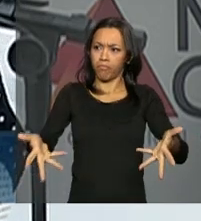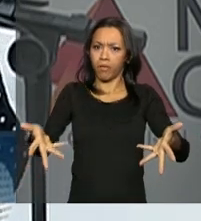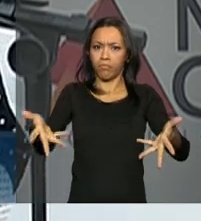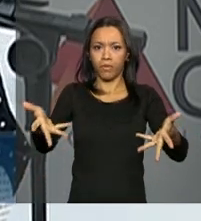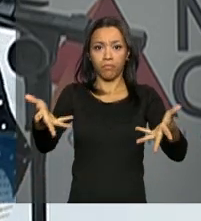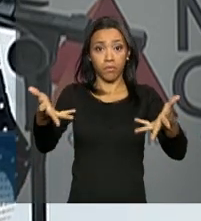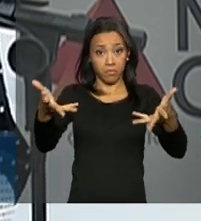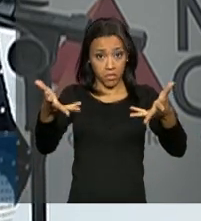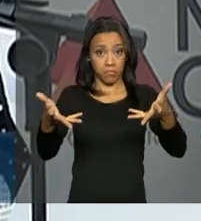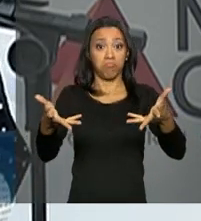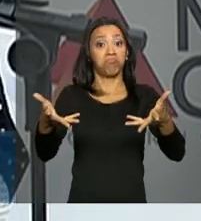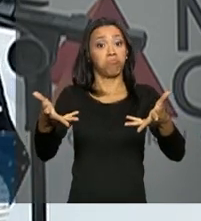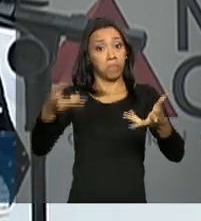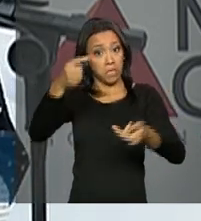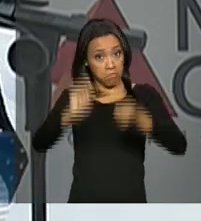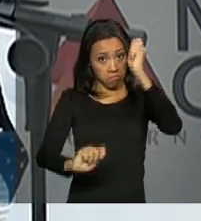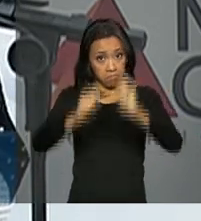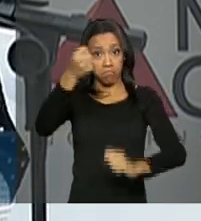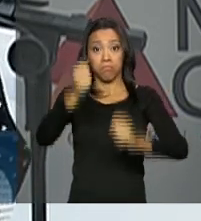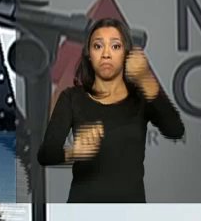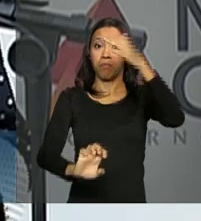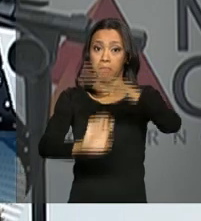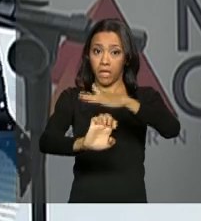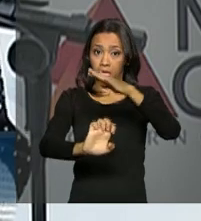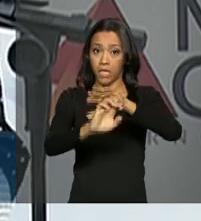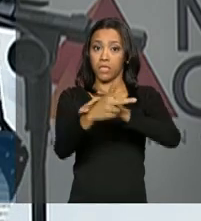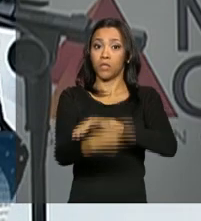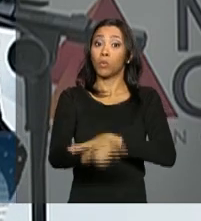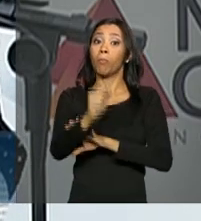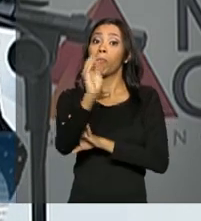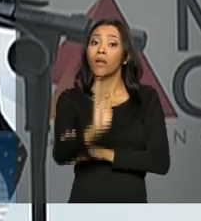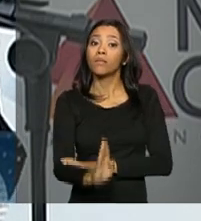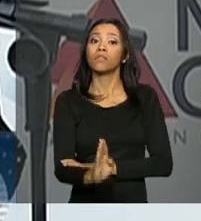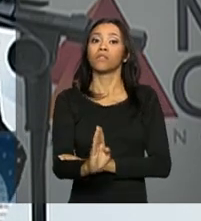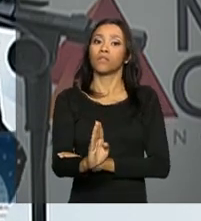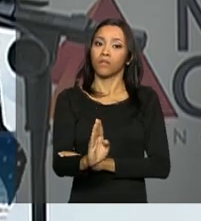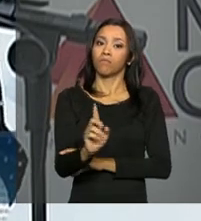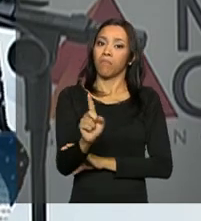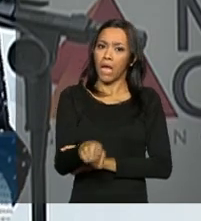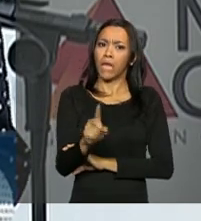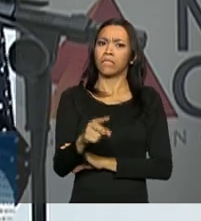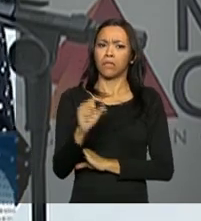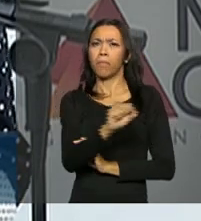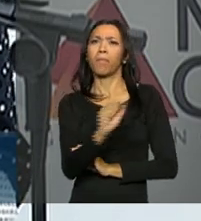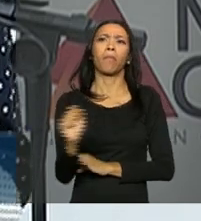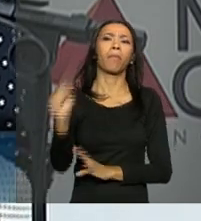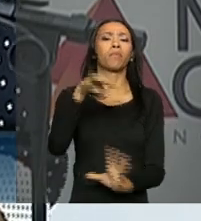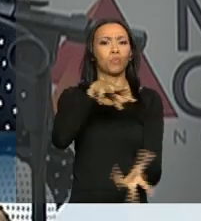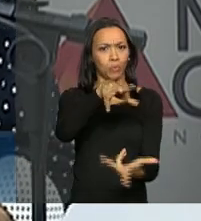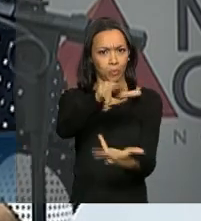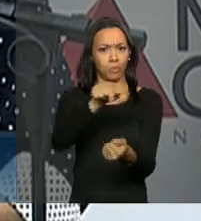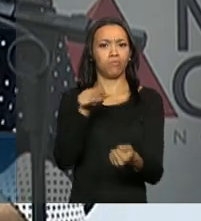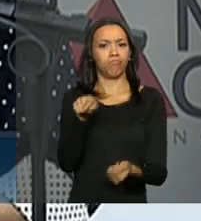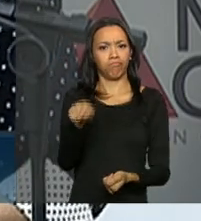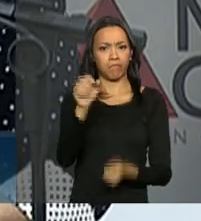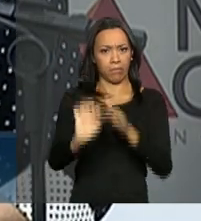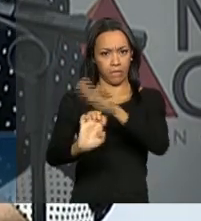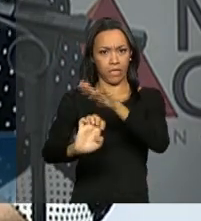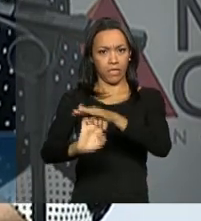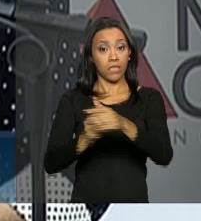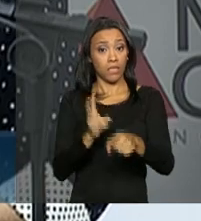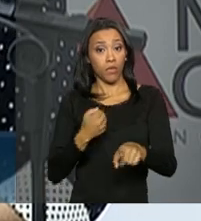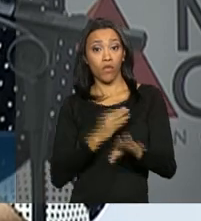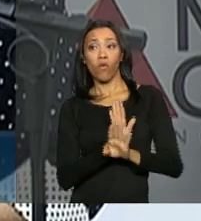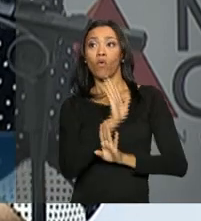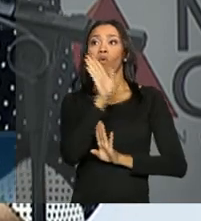uma grande empresa brasileira, mas também uma grande multinacional, sempre que eu estou na